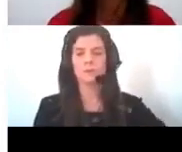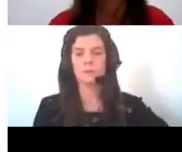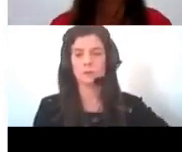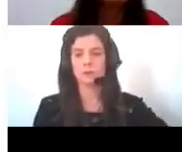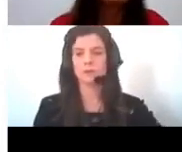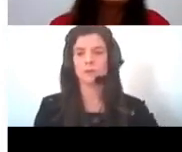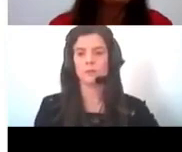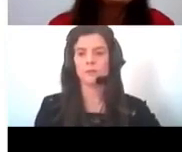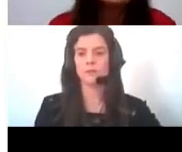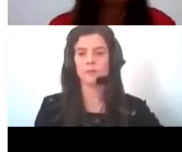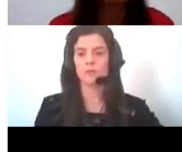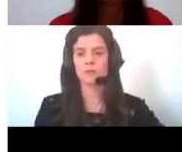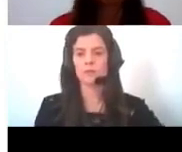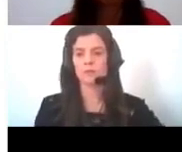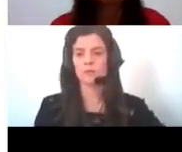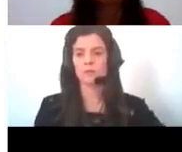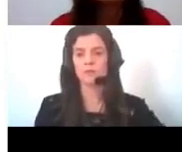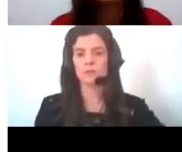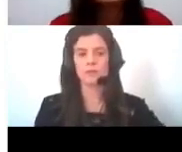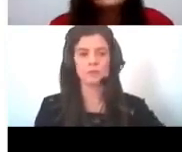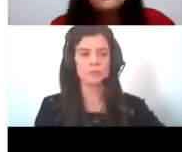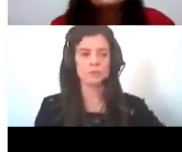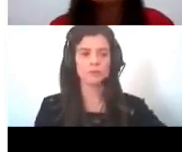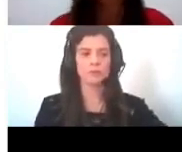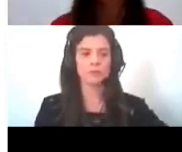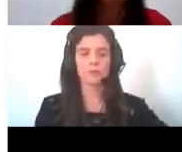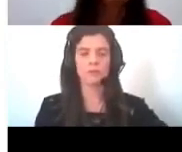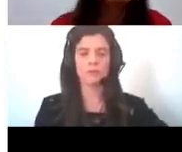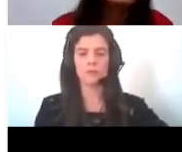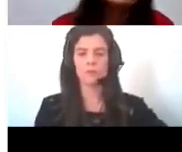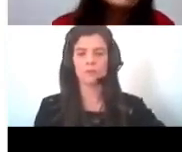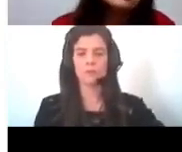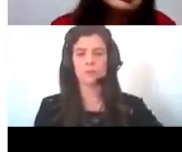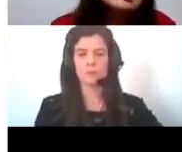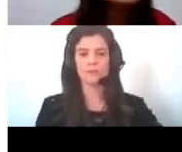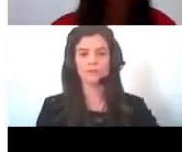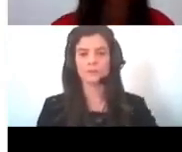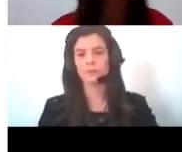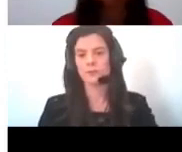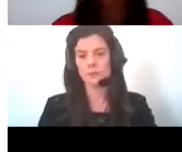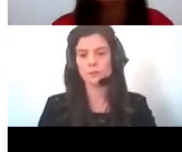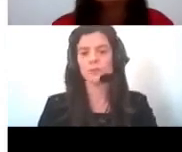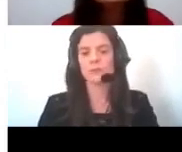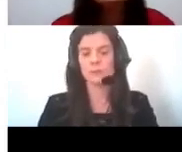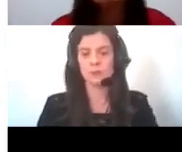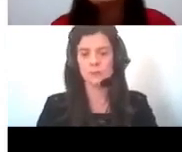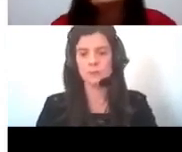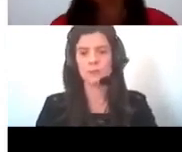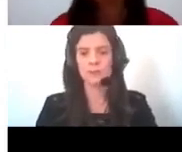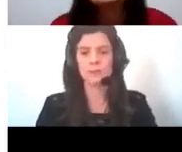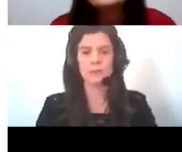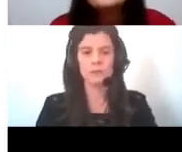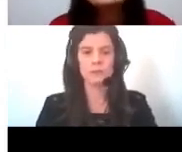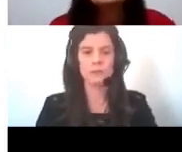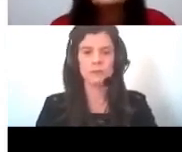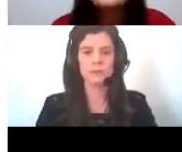vai autorizar, por exemplo, uma situação de compra ou uma situação de contratação. Enfim, tudo é passado